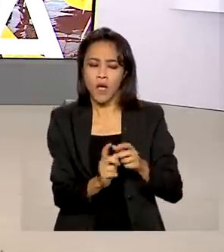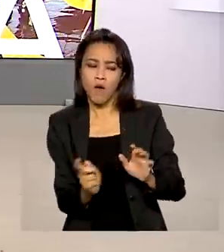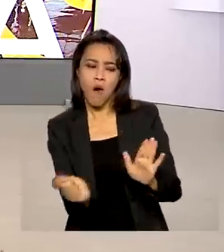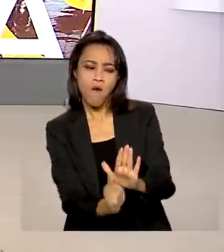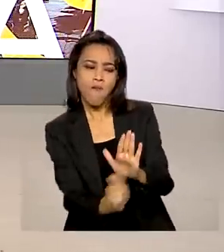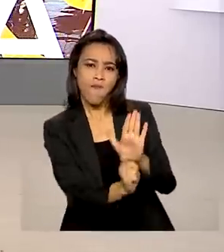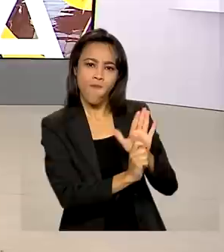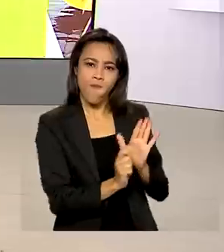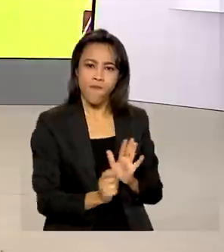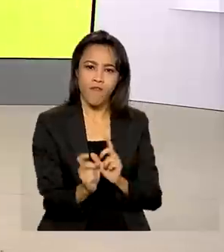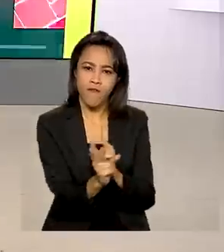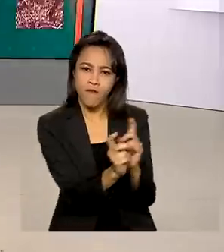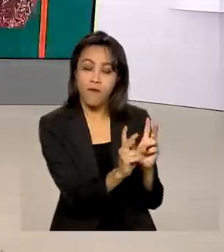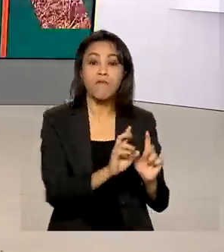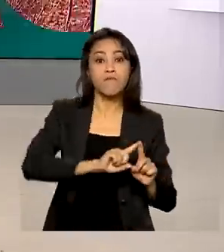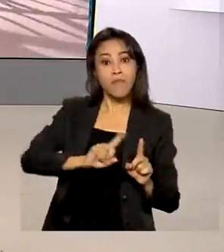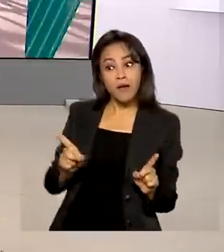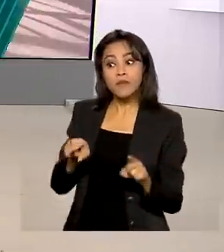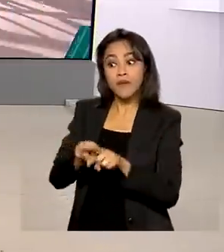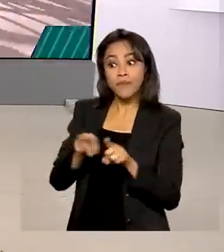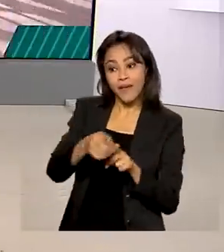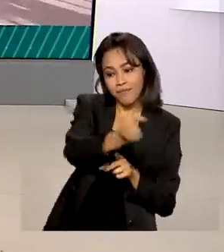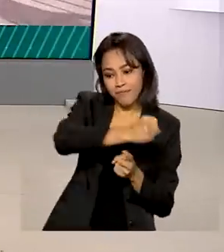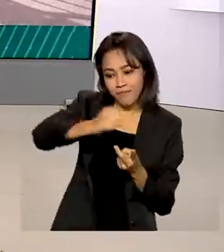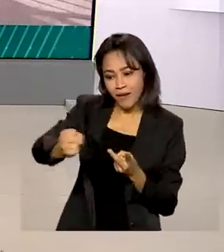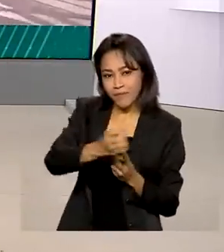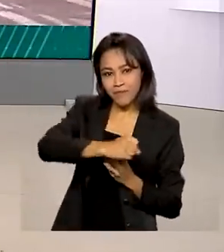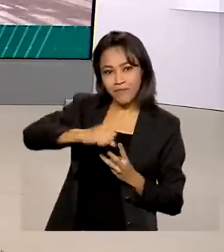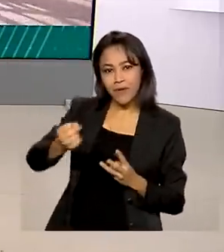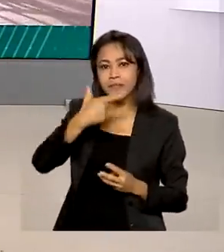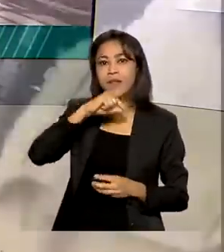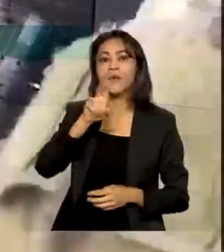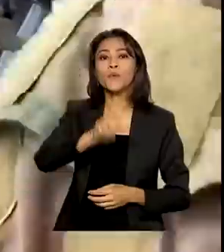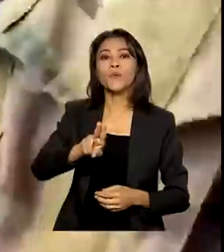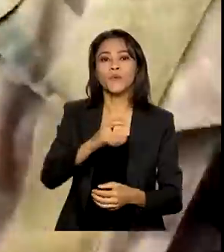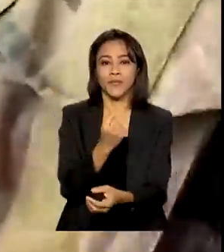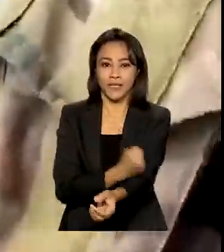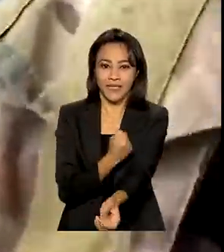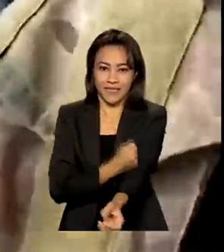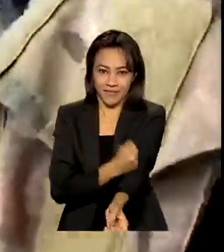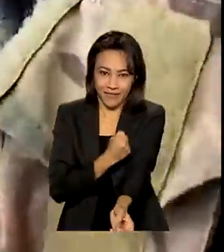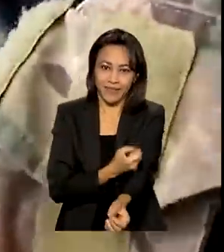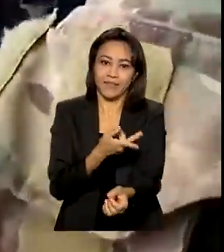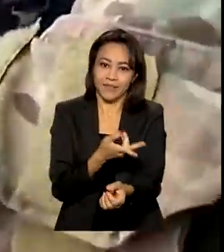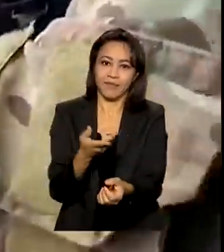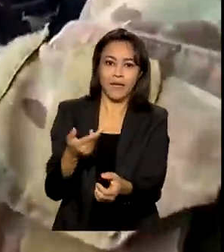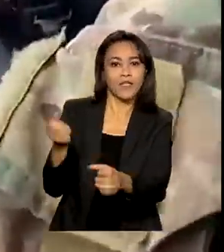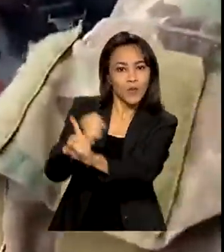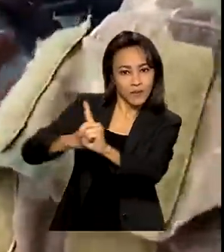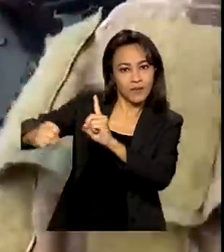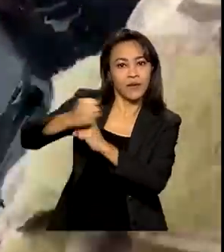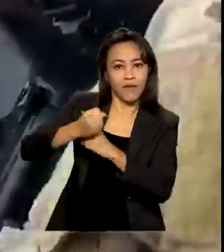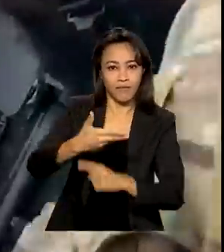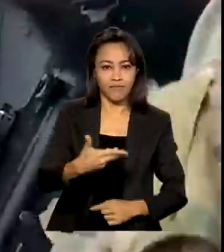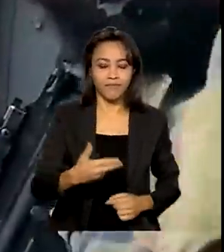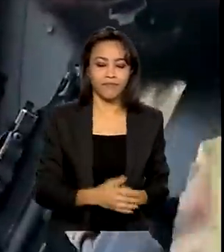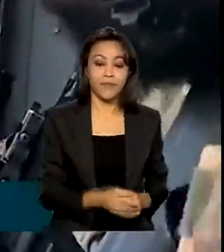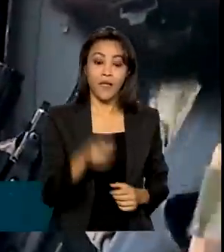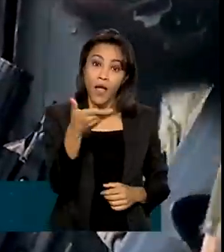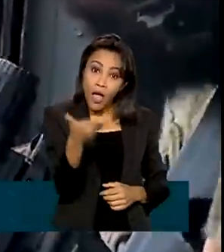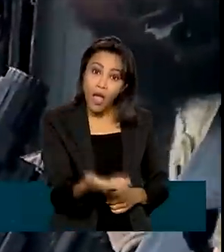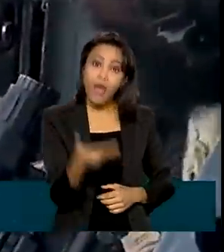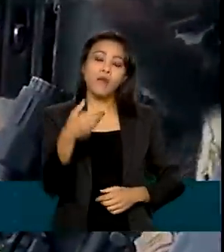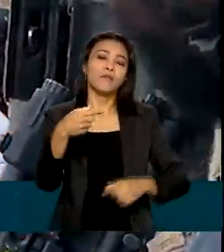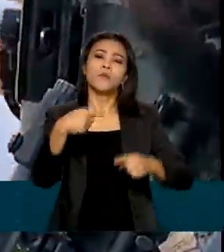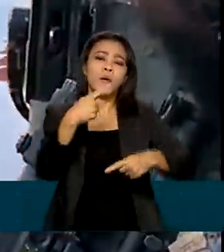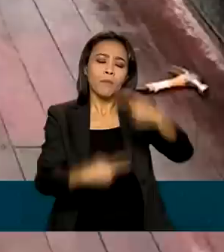outro foco é a reinserção social dos usuários é um redirecionamento da política sobre